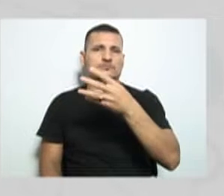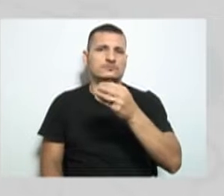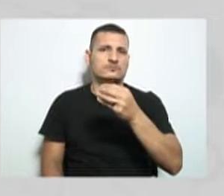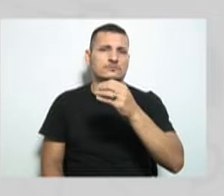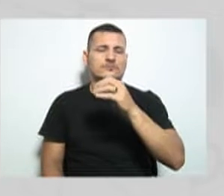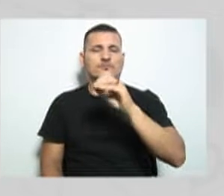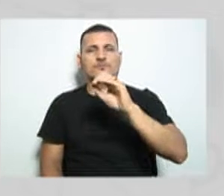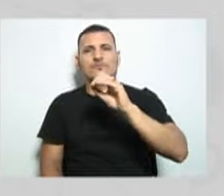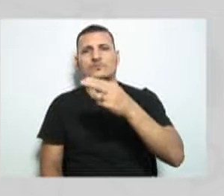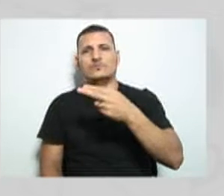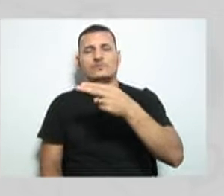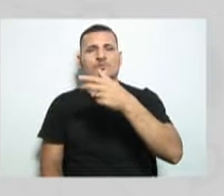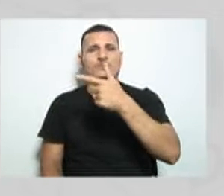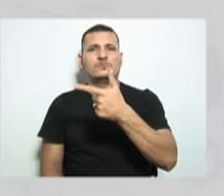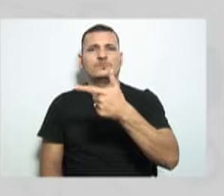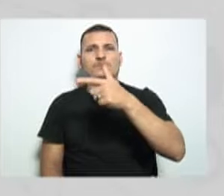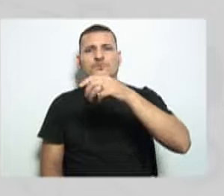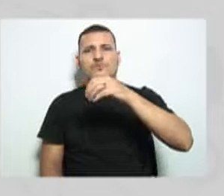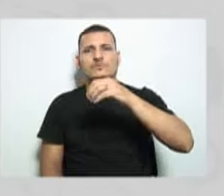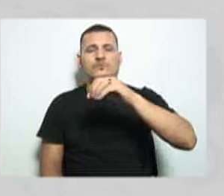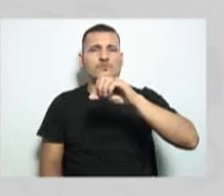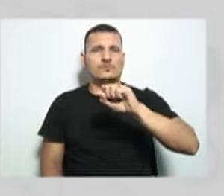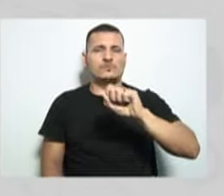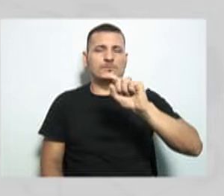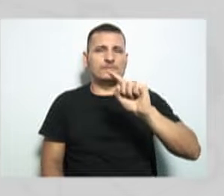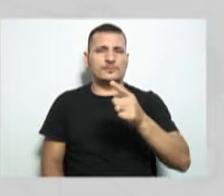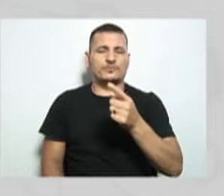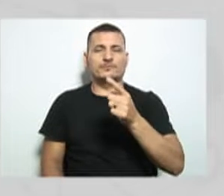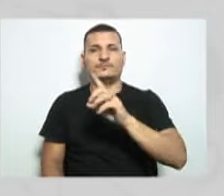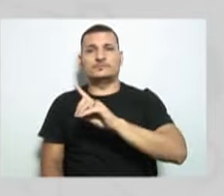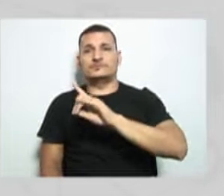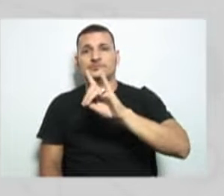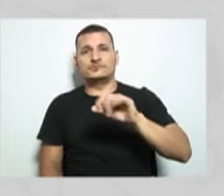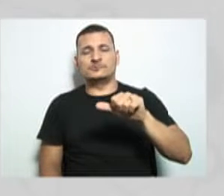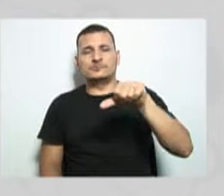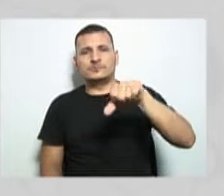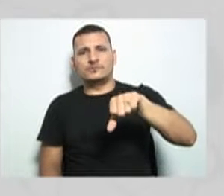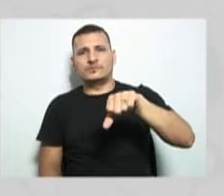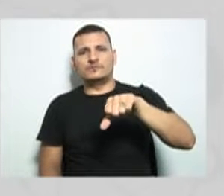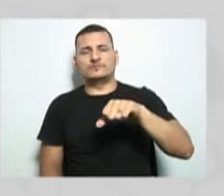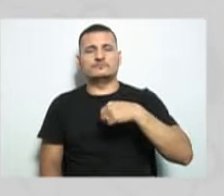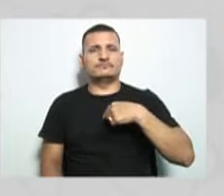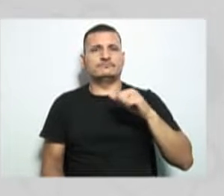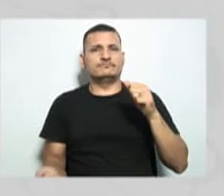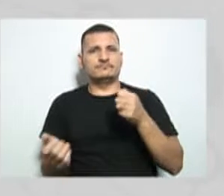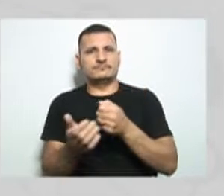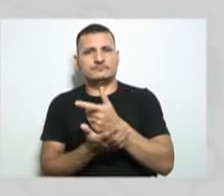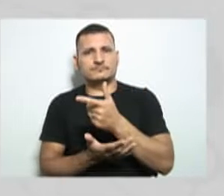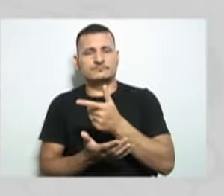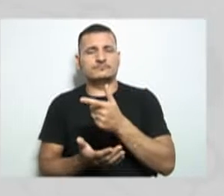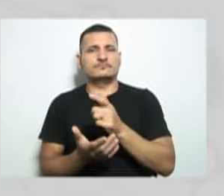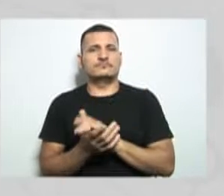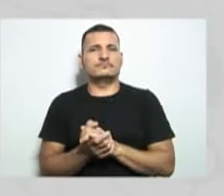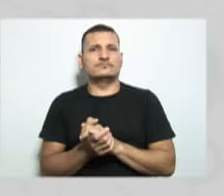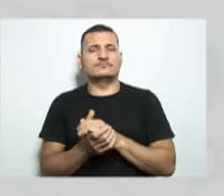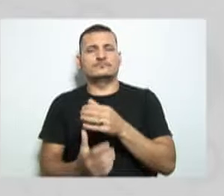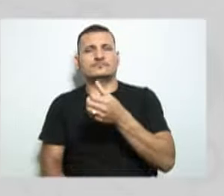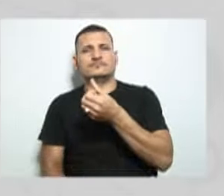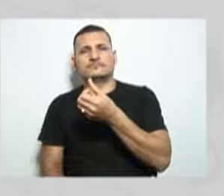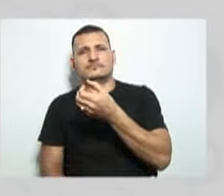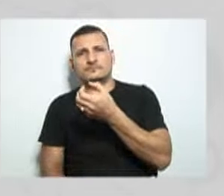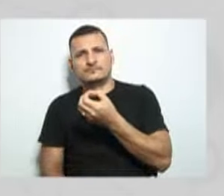meu primeiro que entrou. No dia 9, eu fui lá e fiz uma compra de mais 60 a